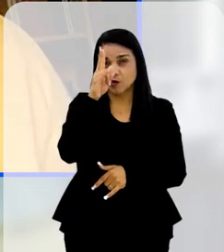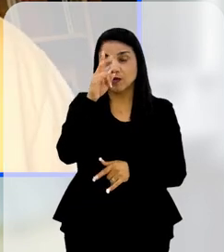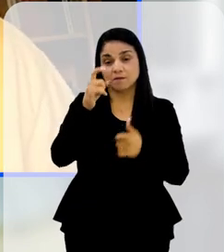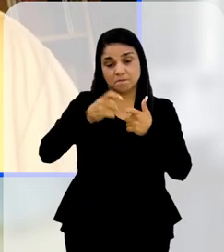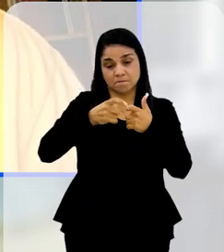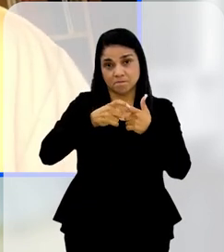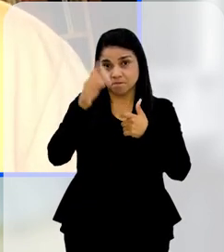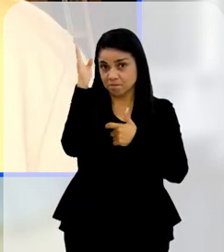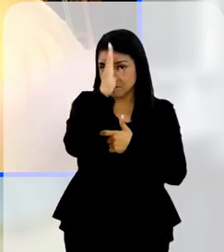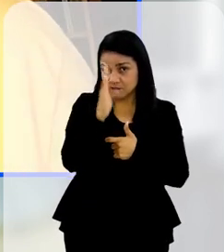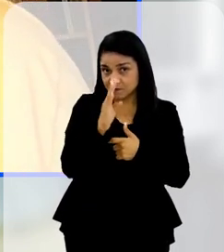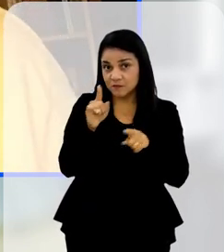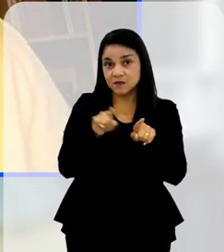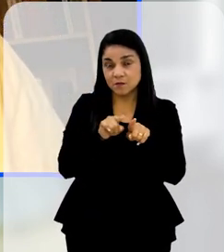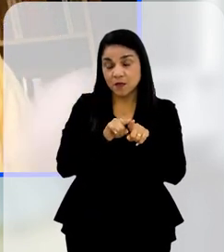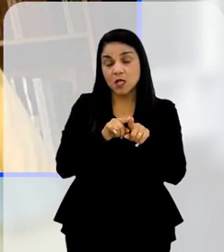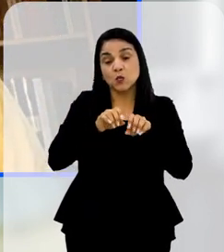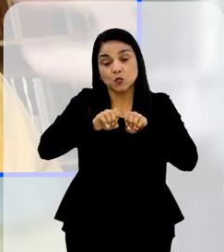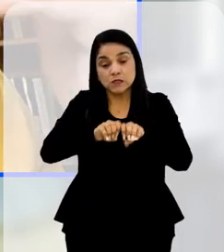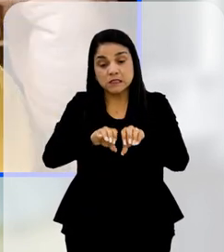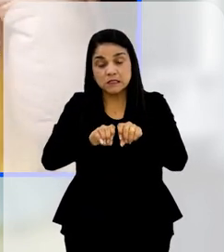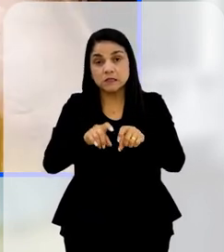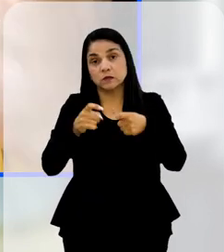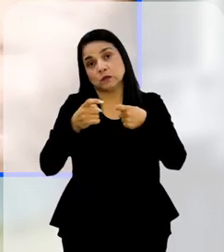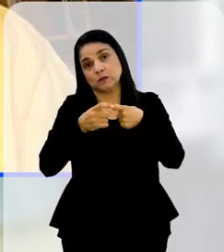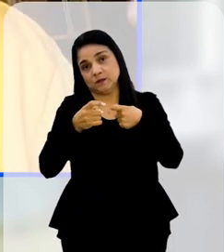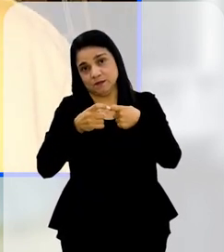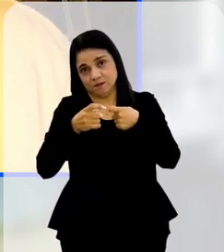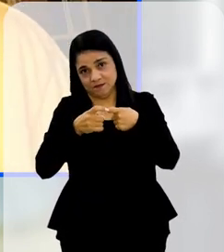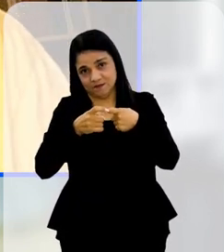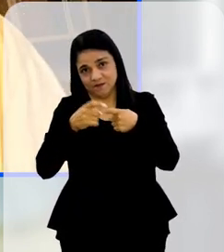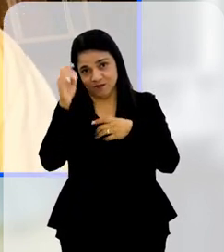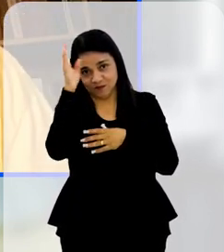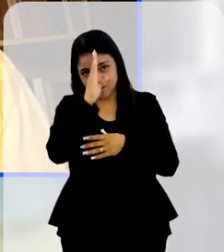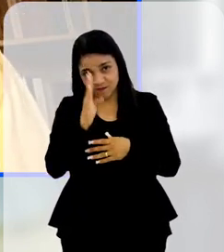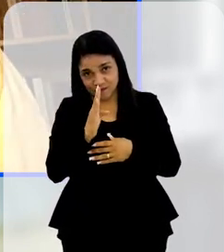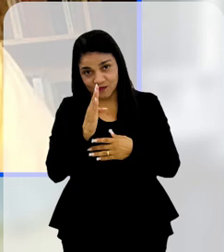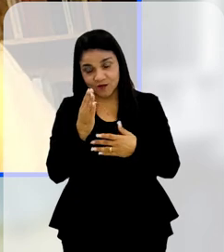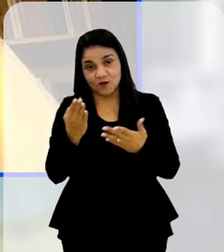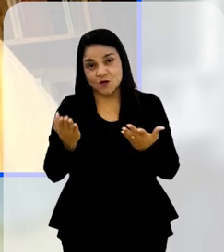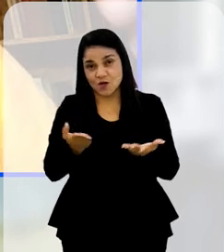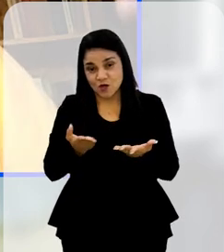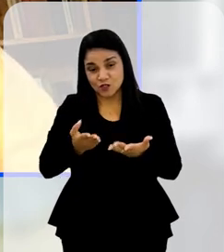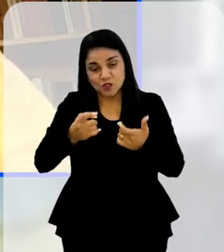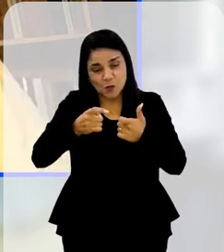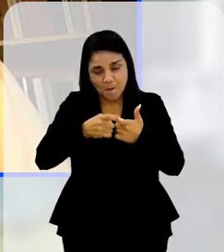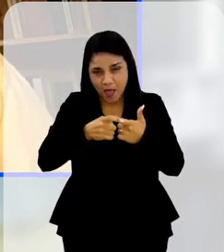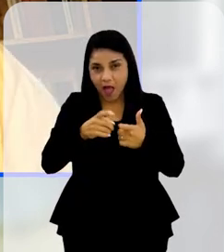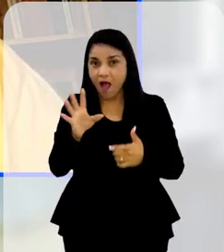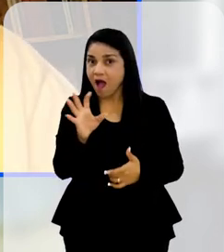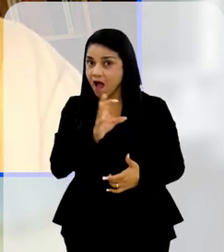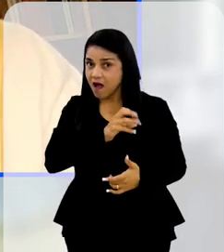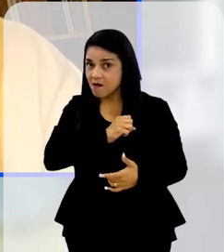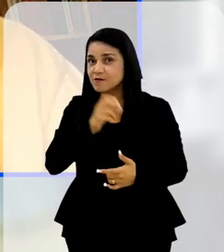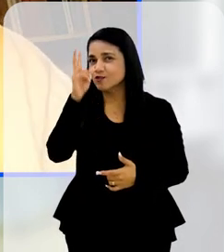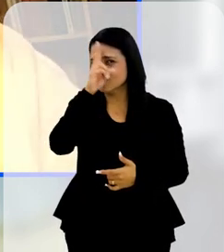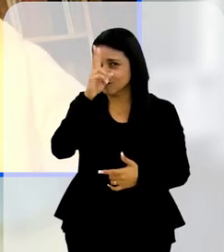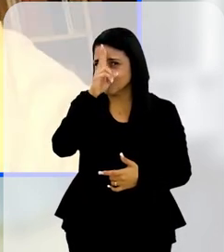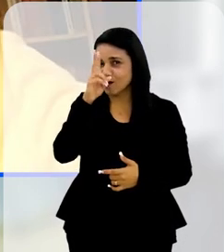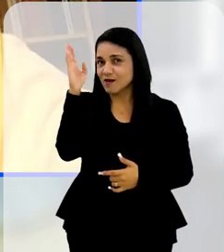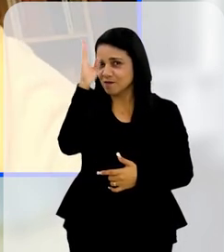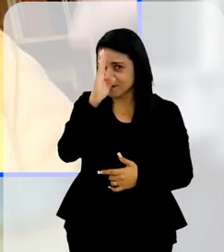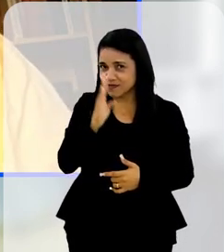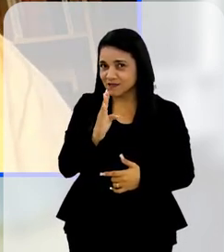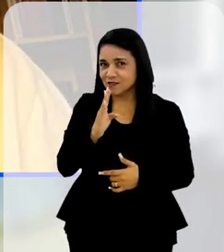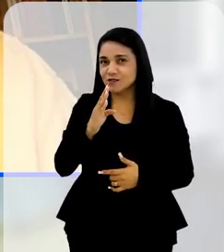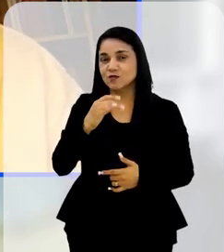médico no Brasil, né? E eu acho que o brasileiro médio adora a história do Brasil, ele sabe muitas vezes falar do imperador, sabe